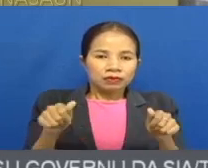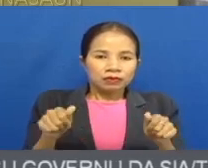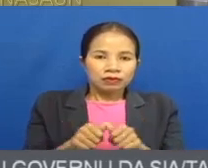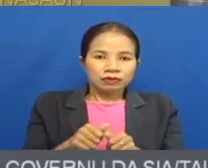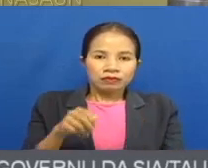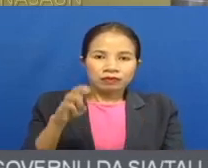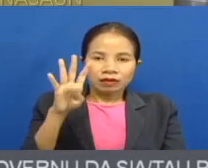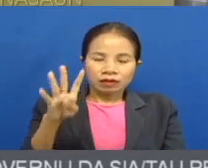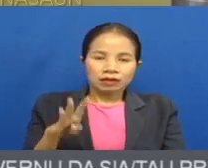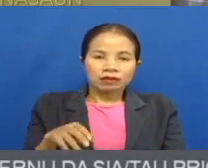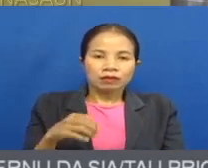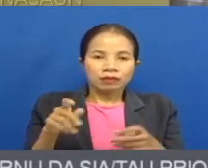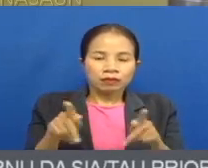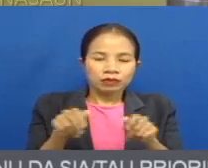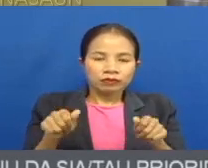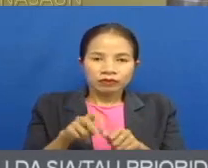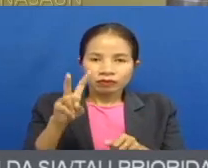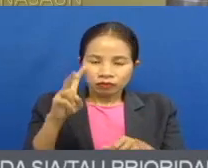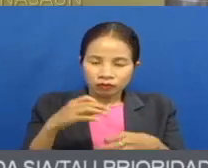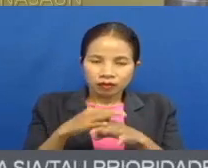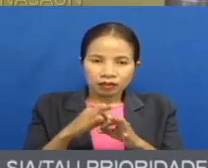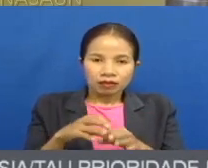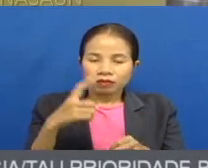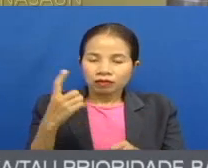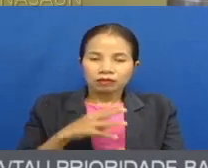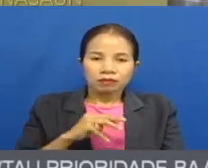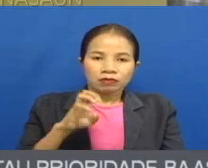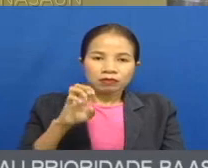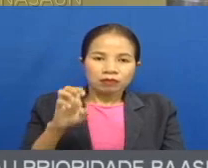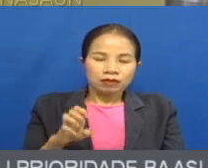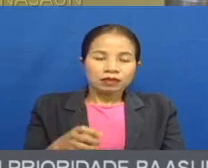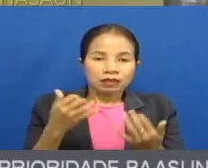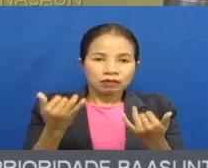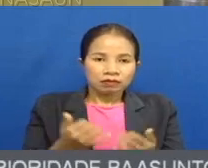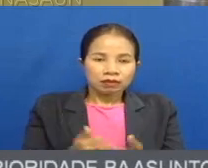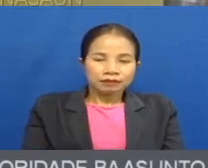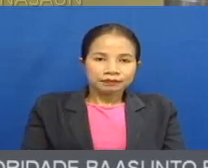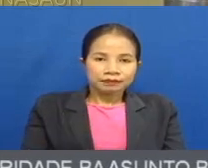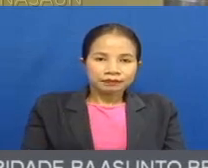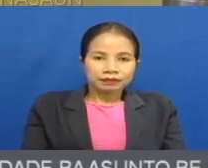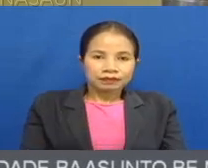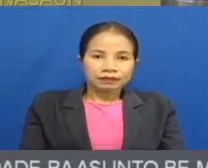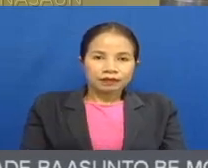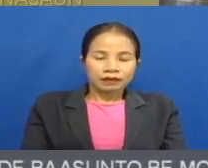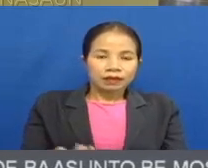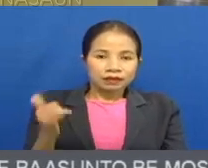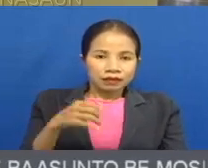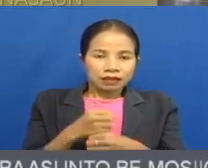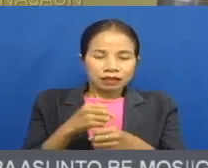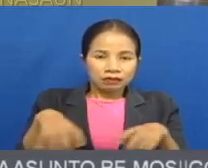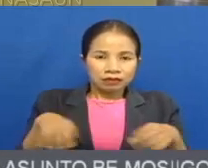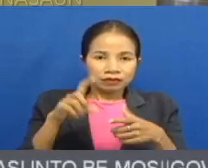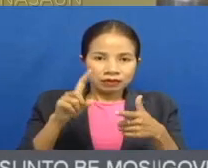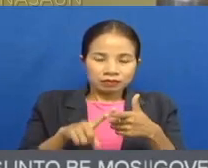posto administrativo rua resolvido tiana ela de maubicinian nem agora sira serviço ela depois